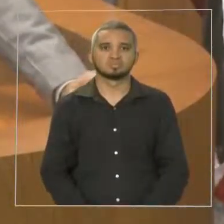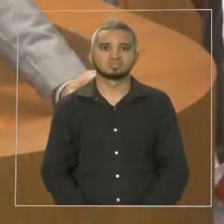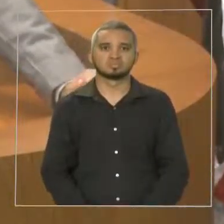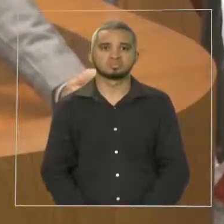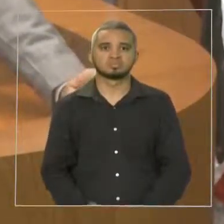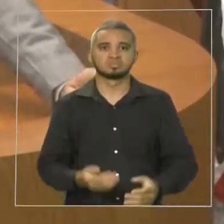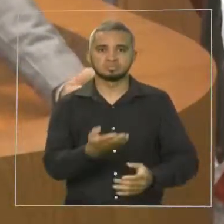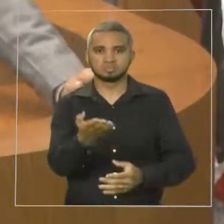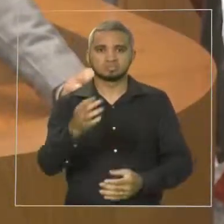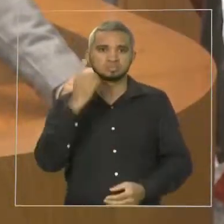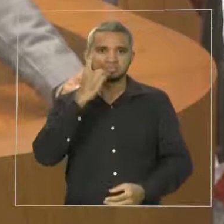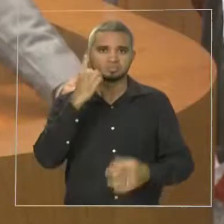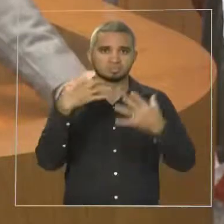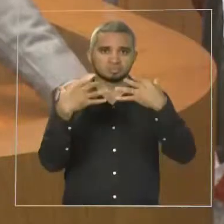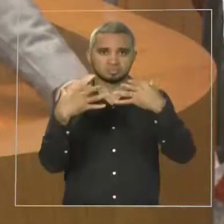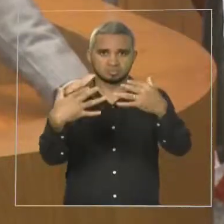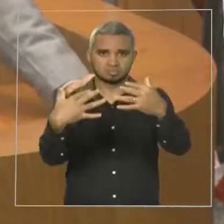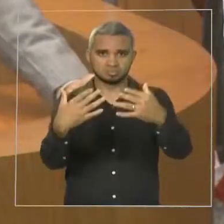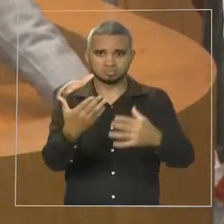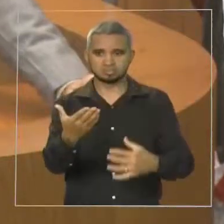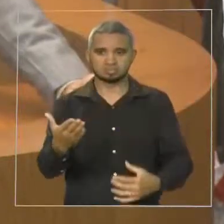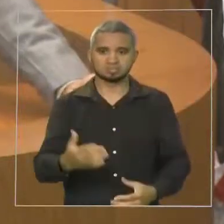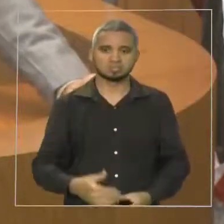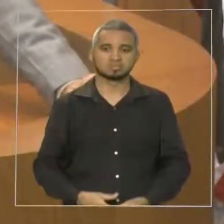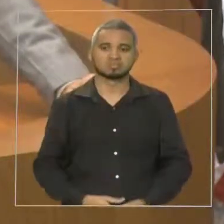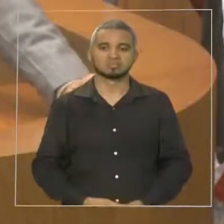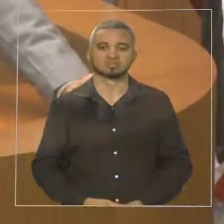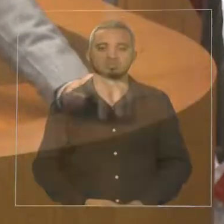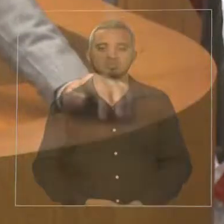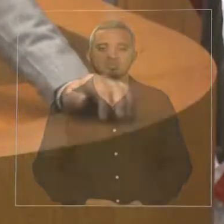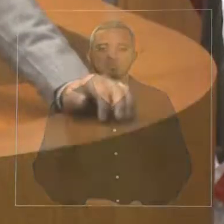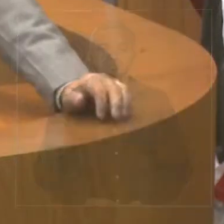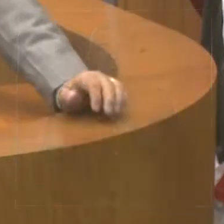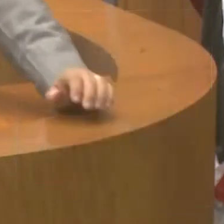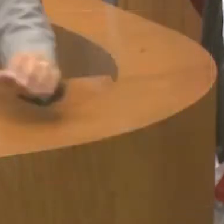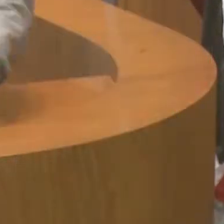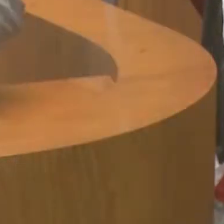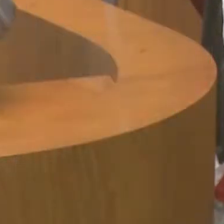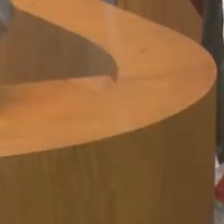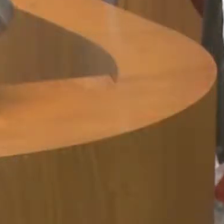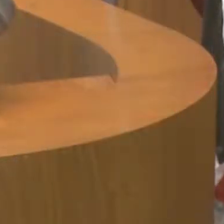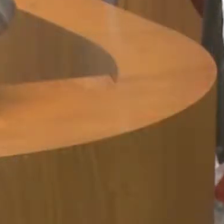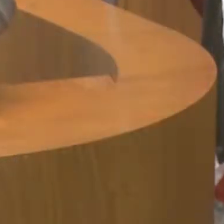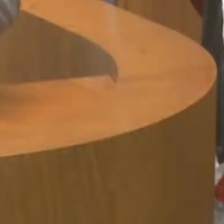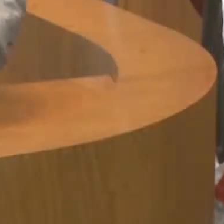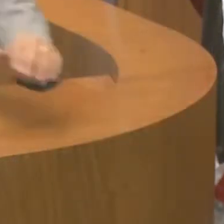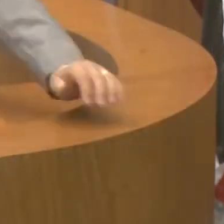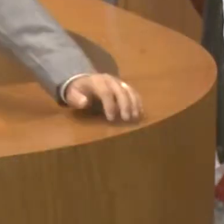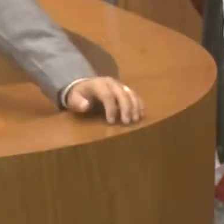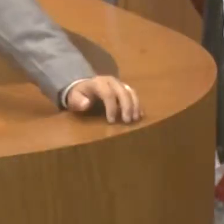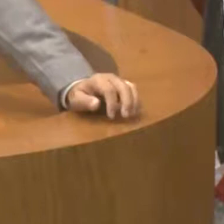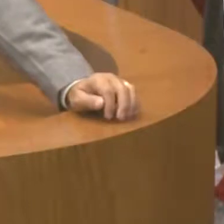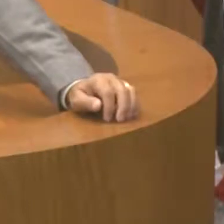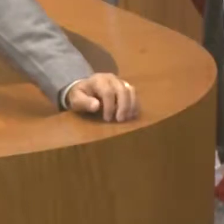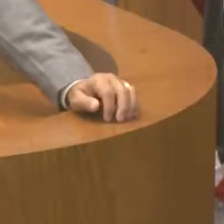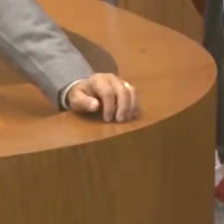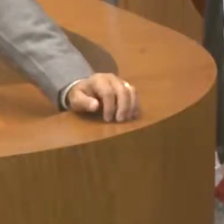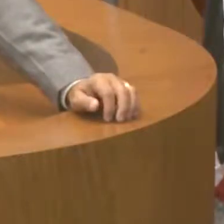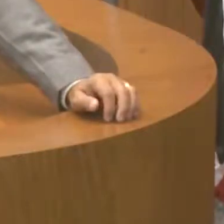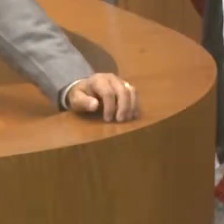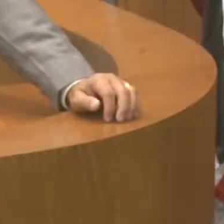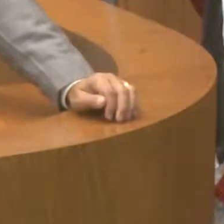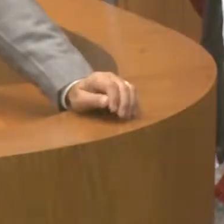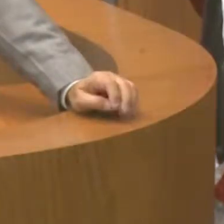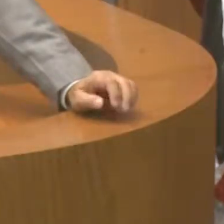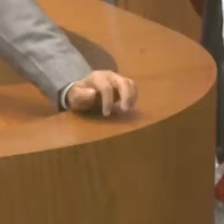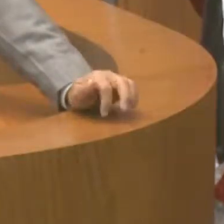plenário, funcionários da casa. No último sábado, eu estive na